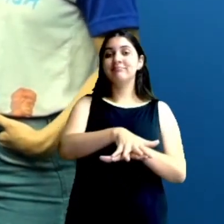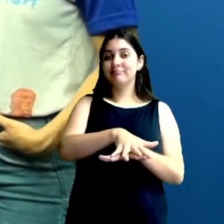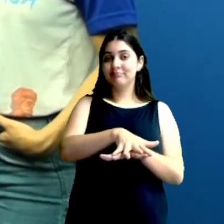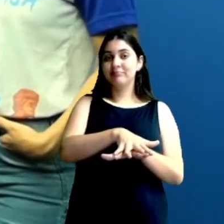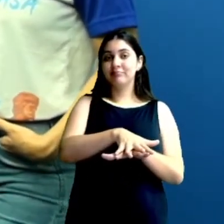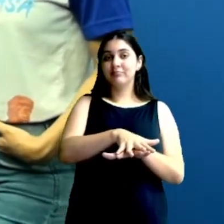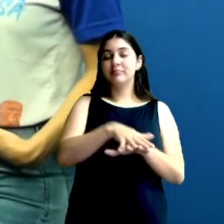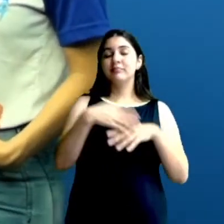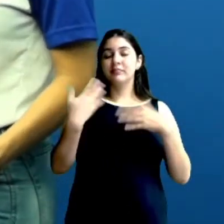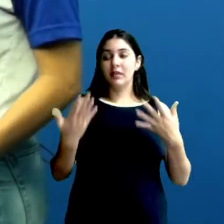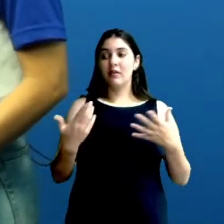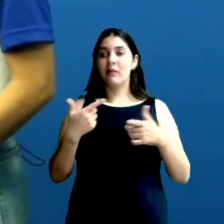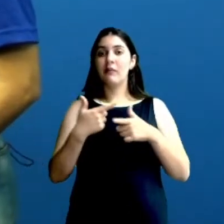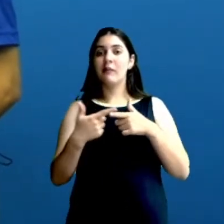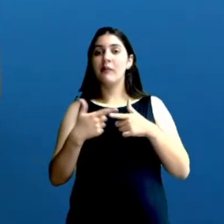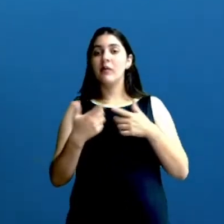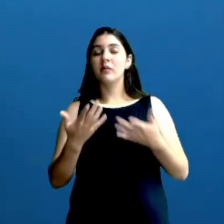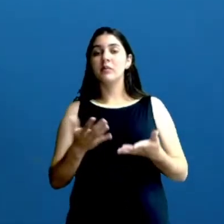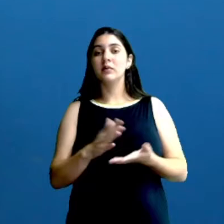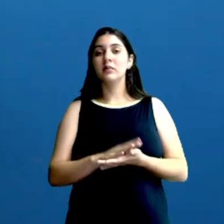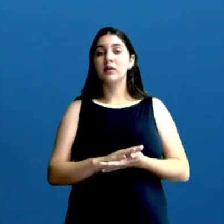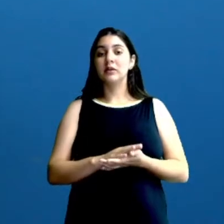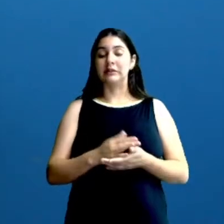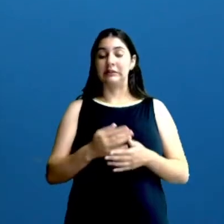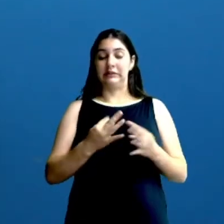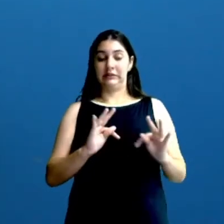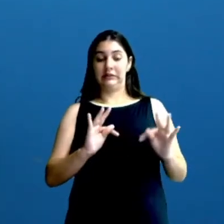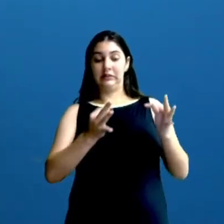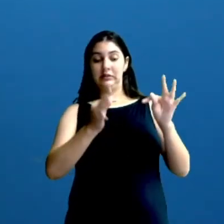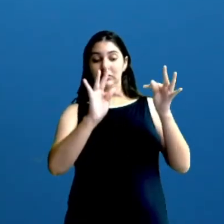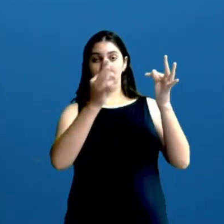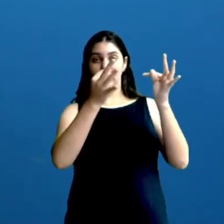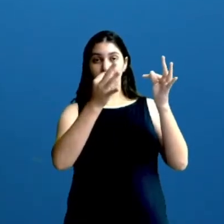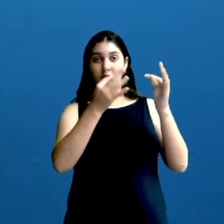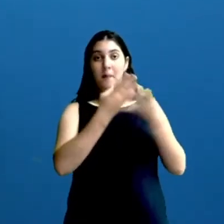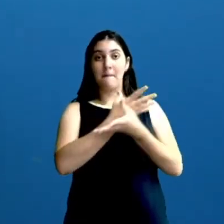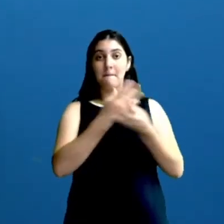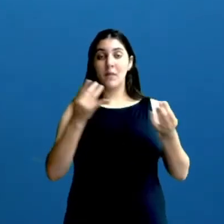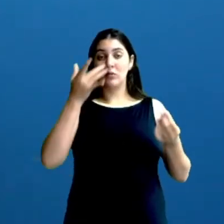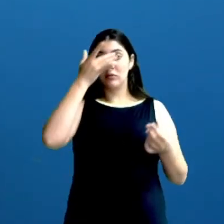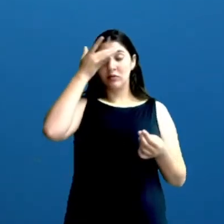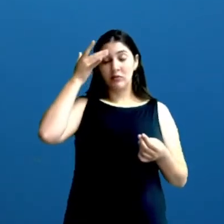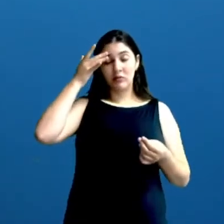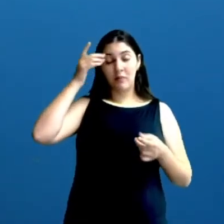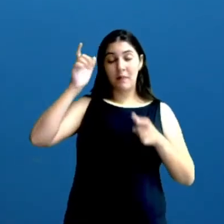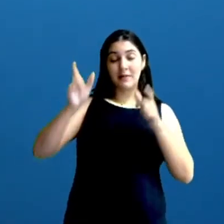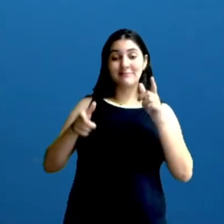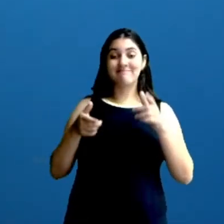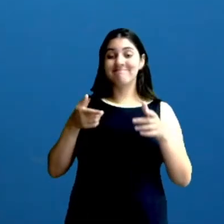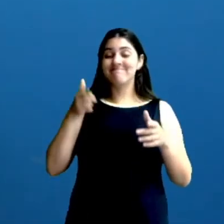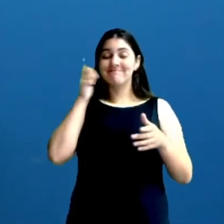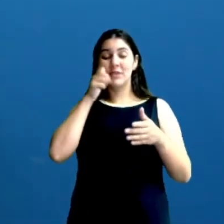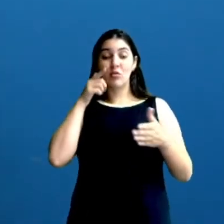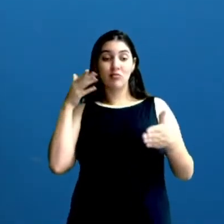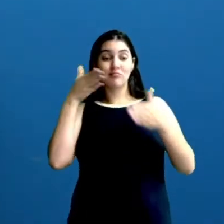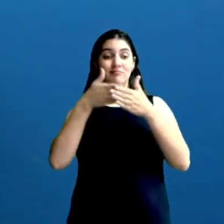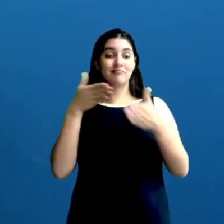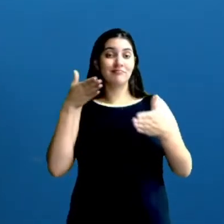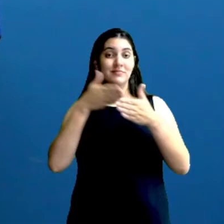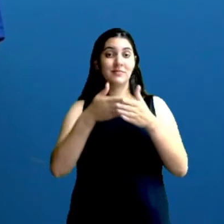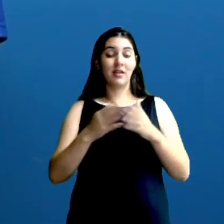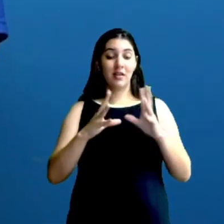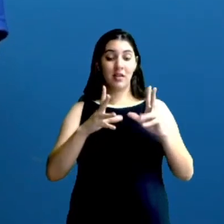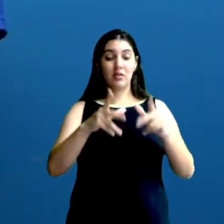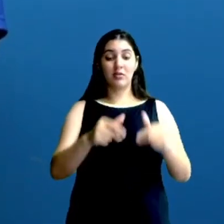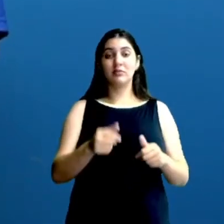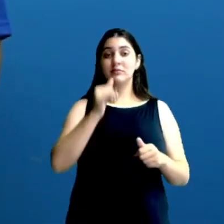Então, a questão das tecnologias muitas vezes não serem acessíveis a todos, sejam pessoas